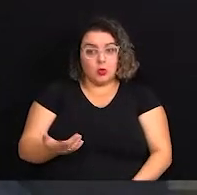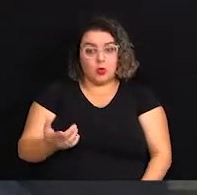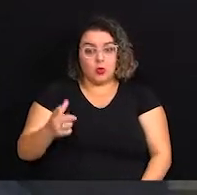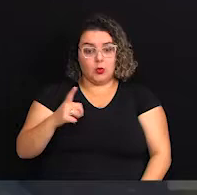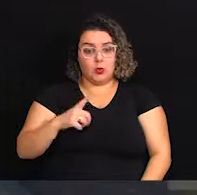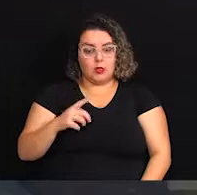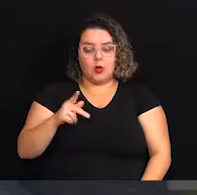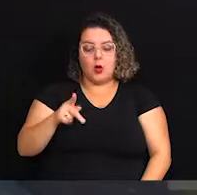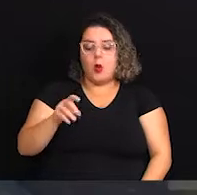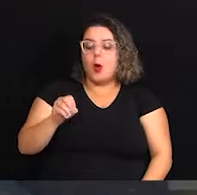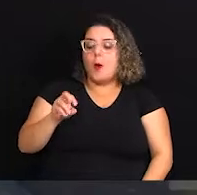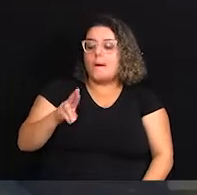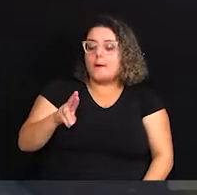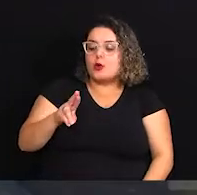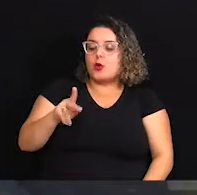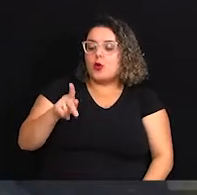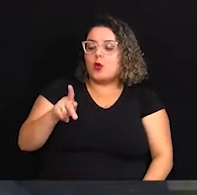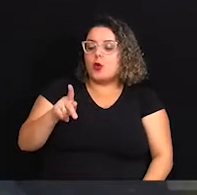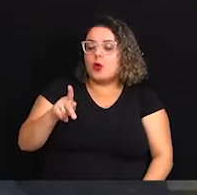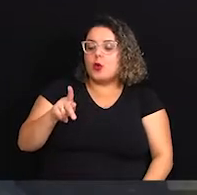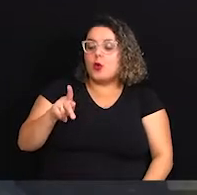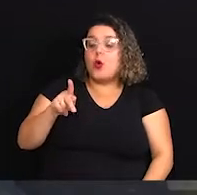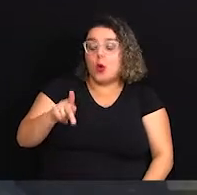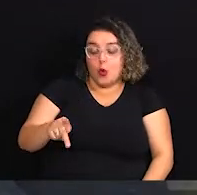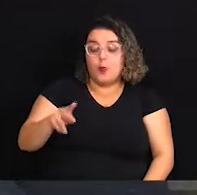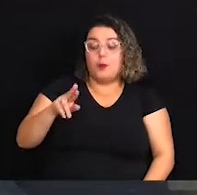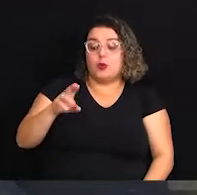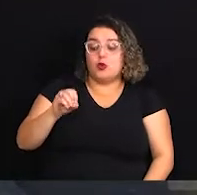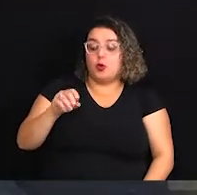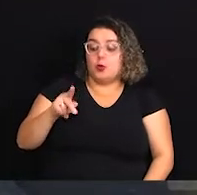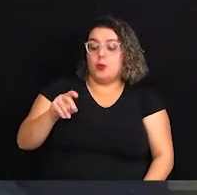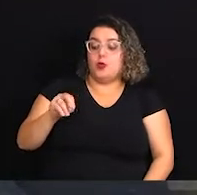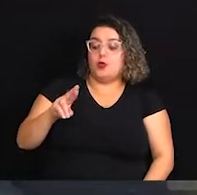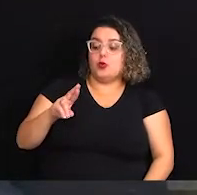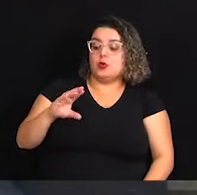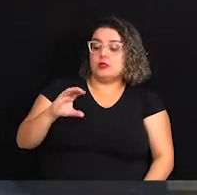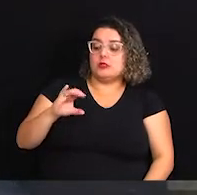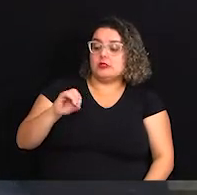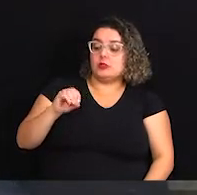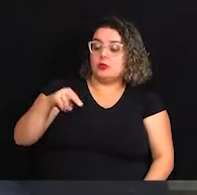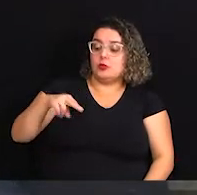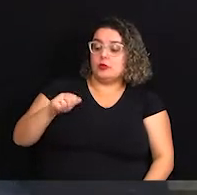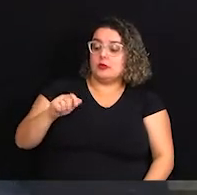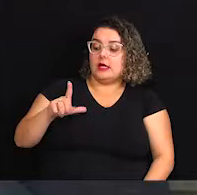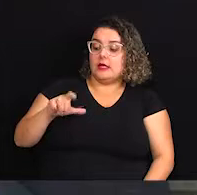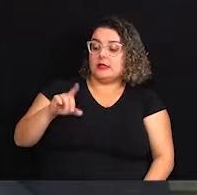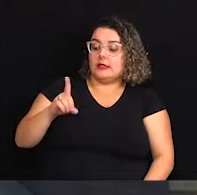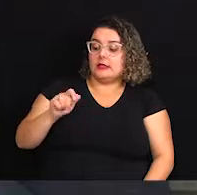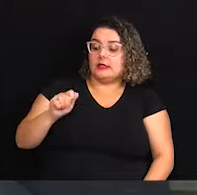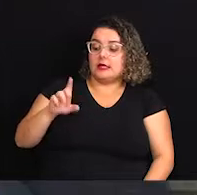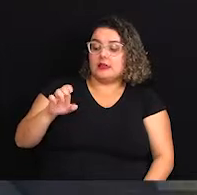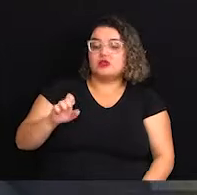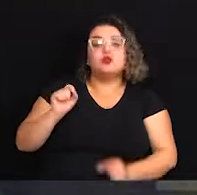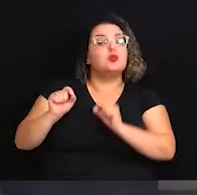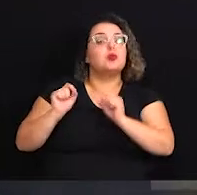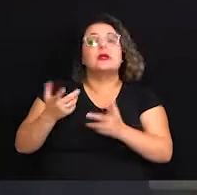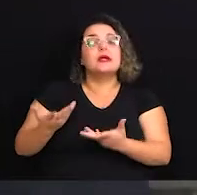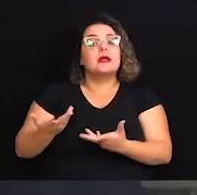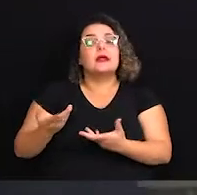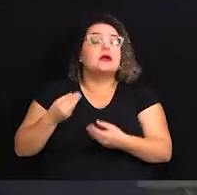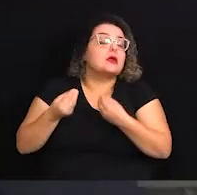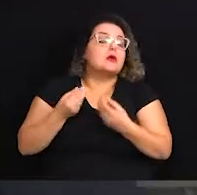à proporcionalidade. Do que se trata esse assunto e como aplicar ele no dia a dia de um casal? A questão